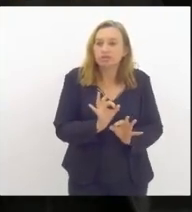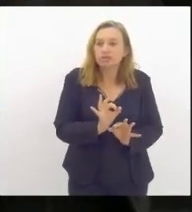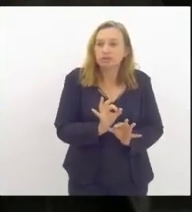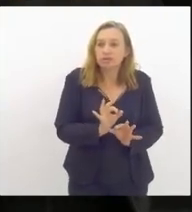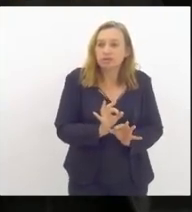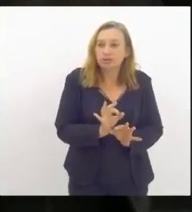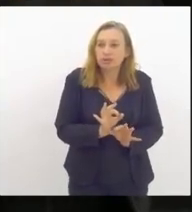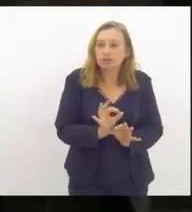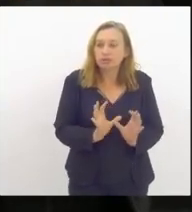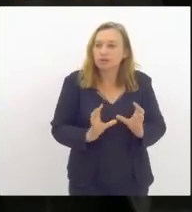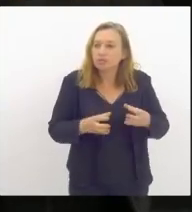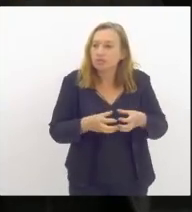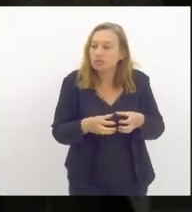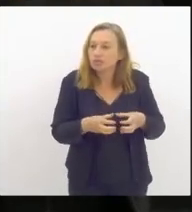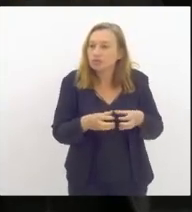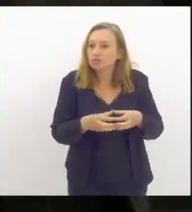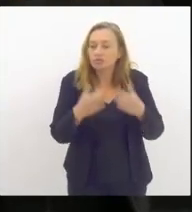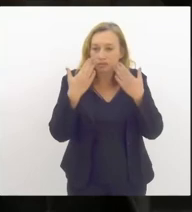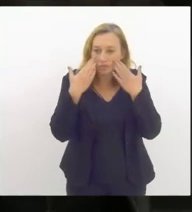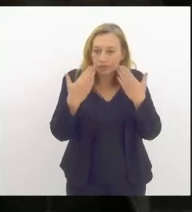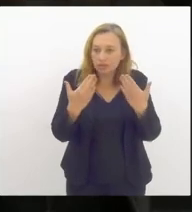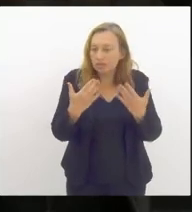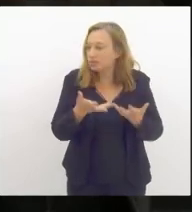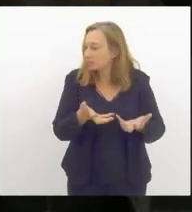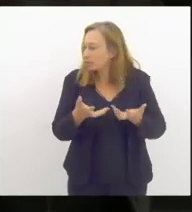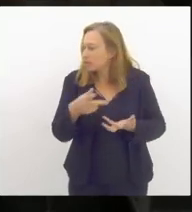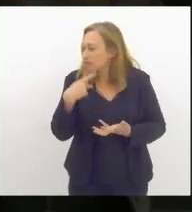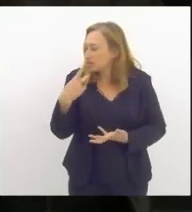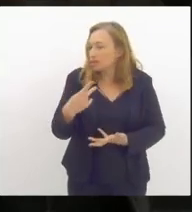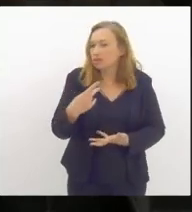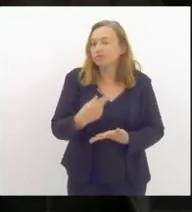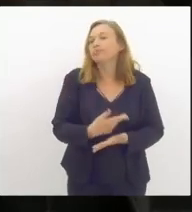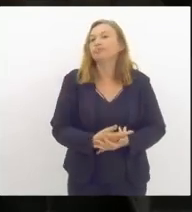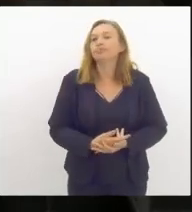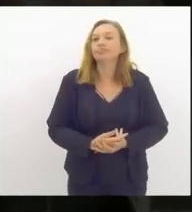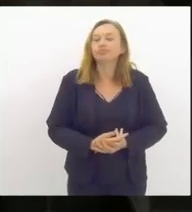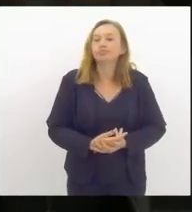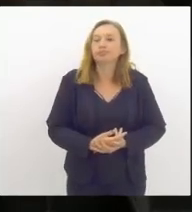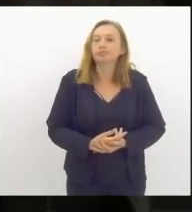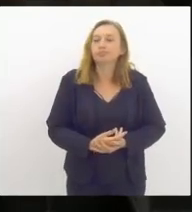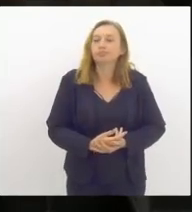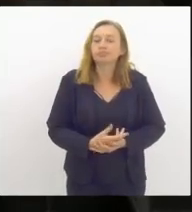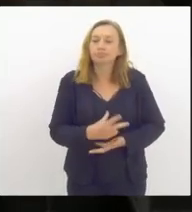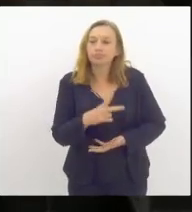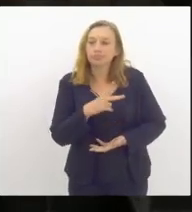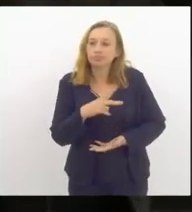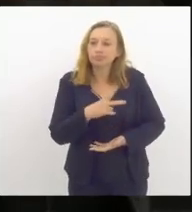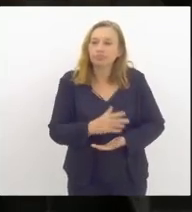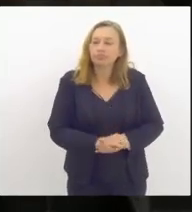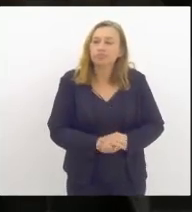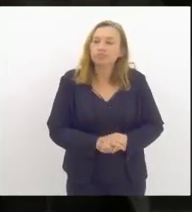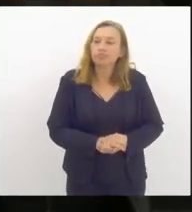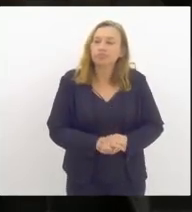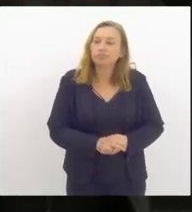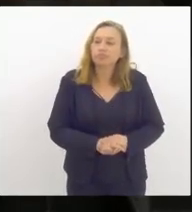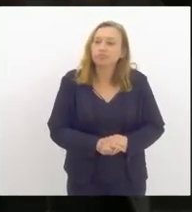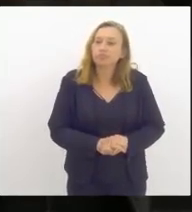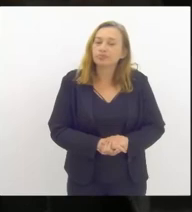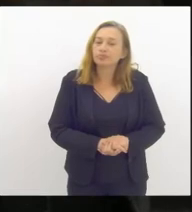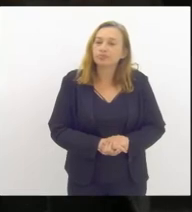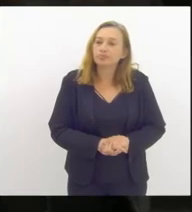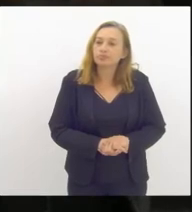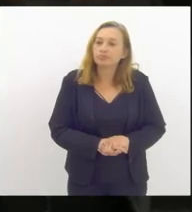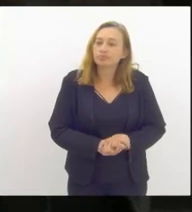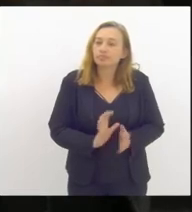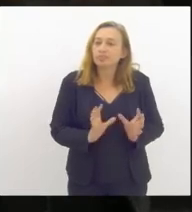pelo por um coletivo que se apresenta eu quero que se tá textualmente que se apresenta como